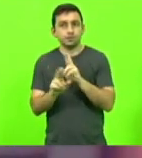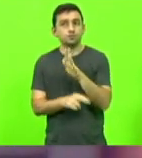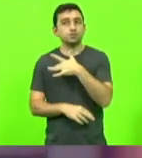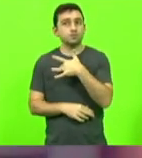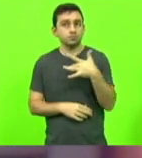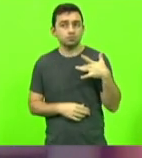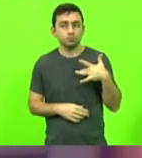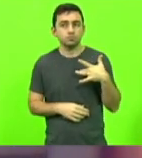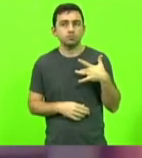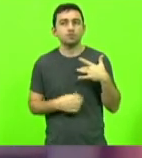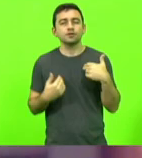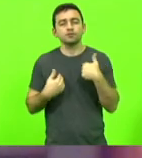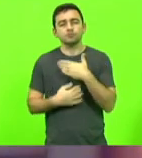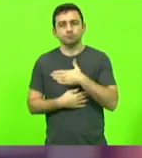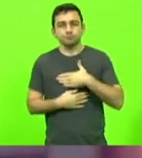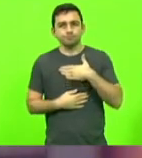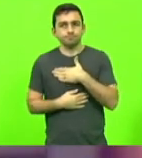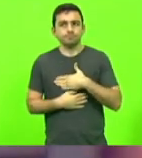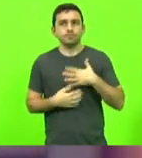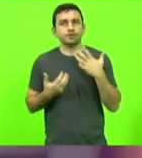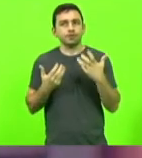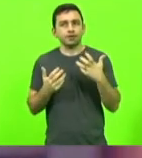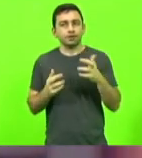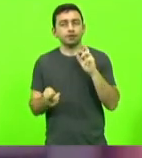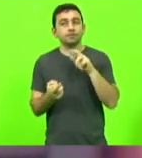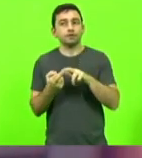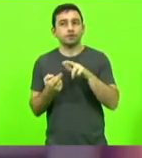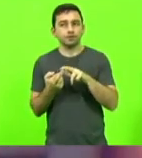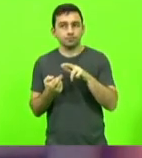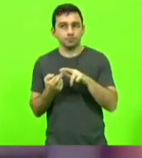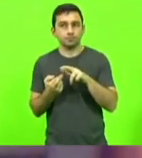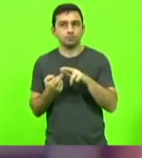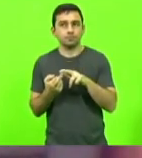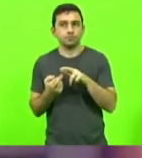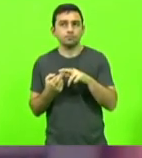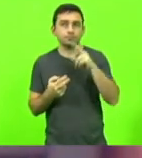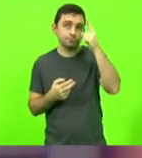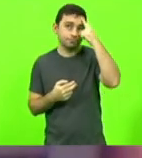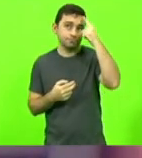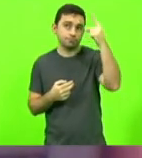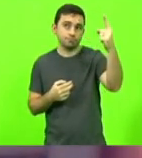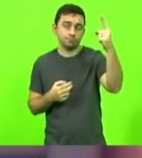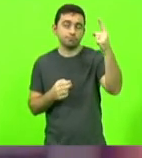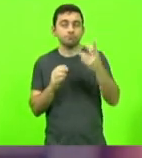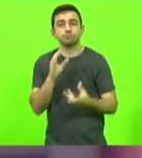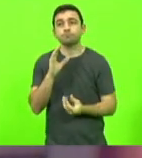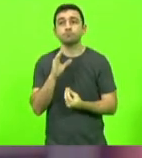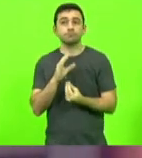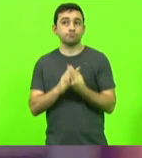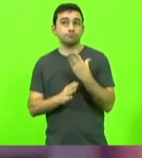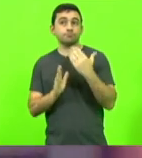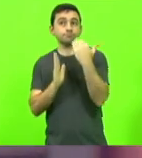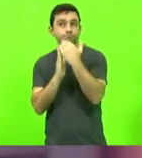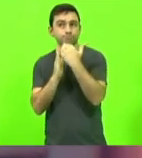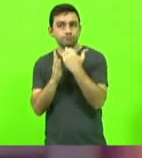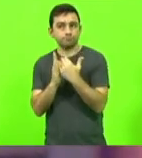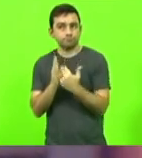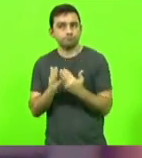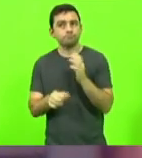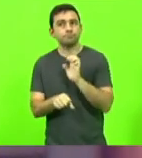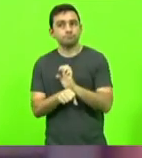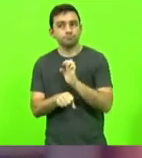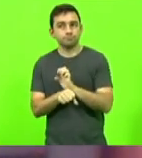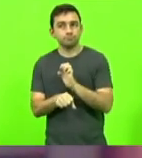eu gostaria aqui de referendar, né, a ideia da criação de um programa estadual